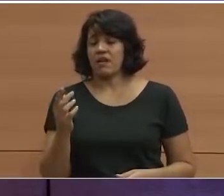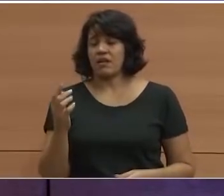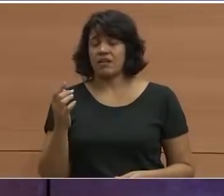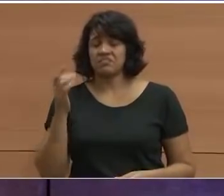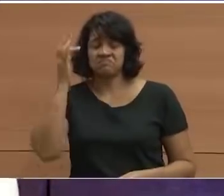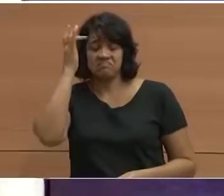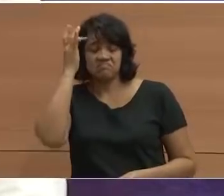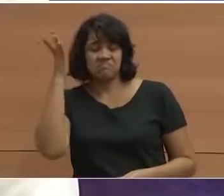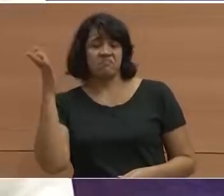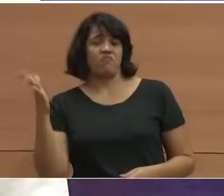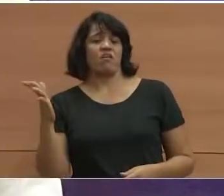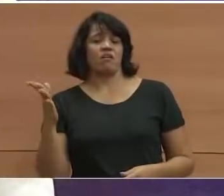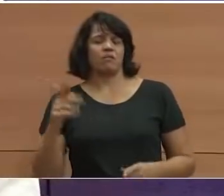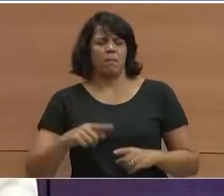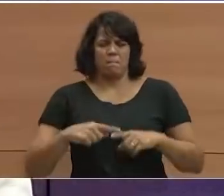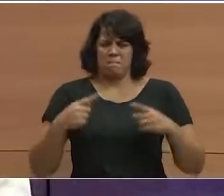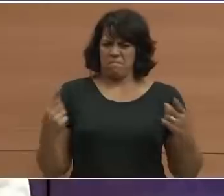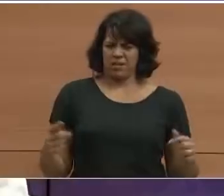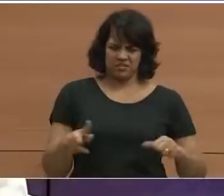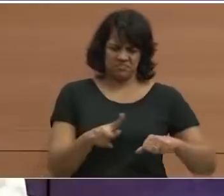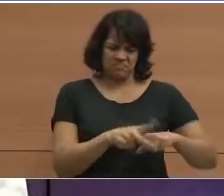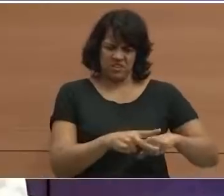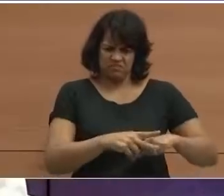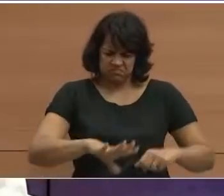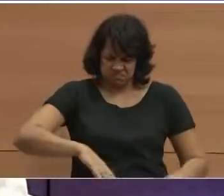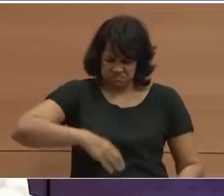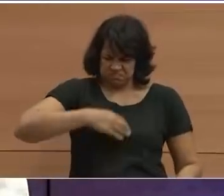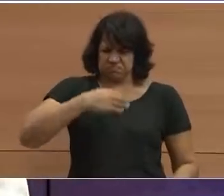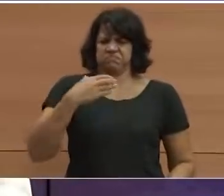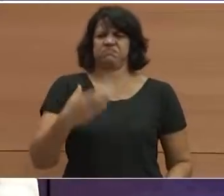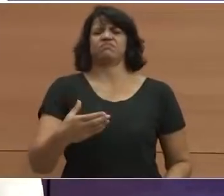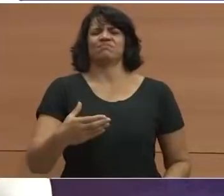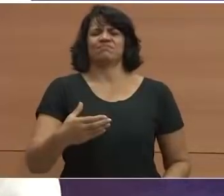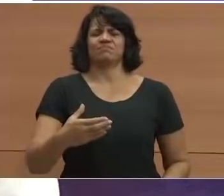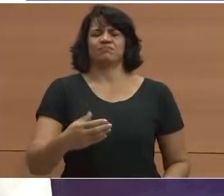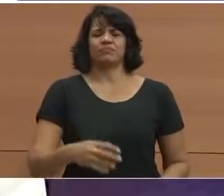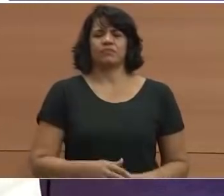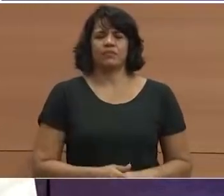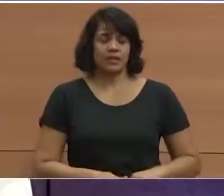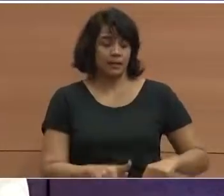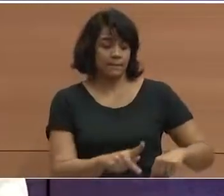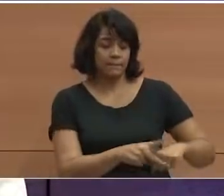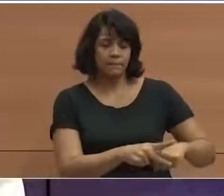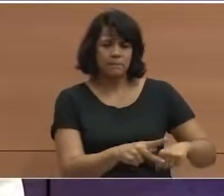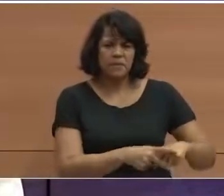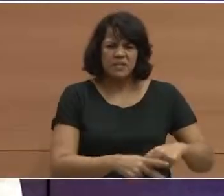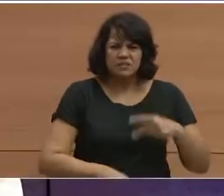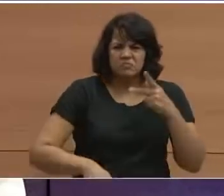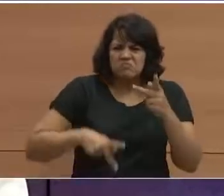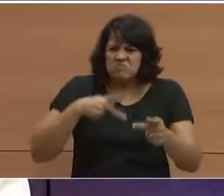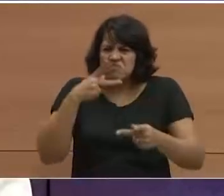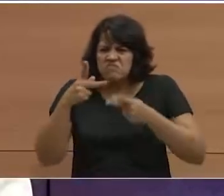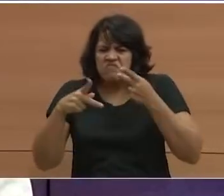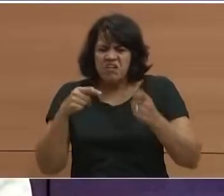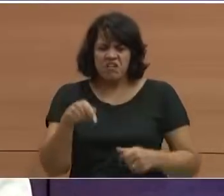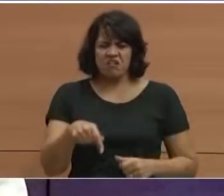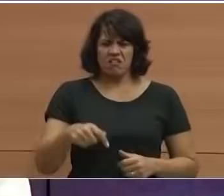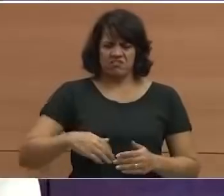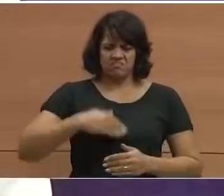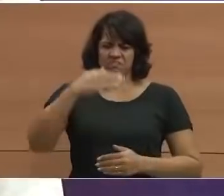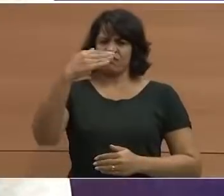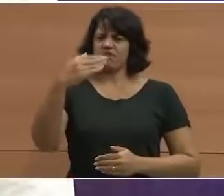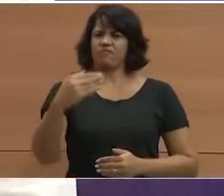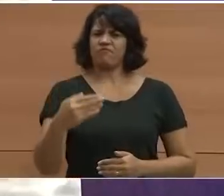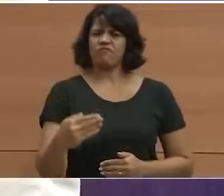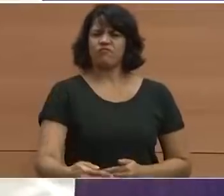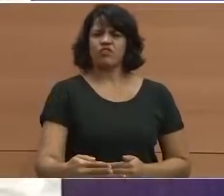mas Pedro estava ousado demais. Ele estava falando no sinédrio, ele estava falando